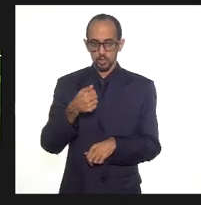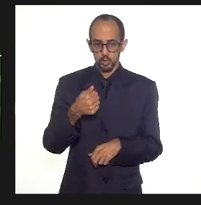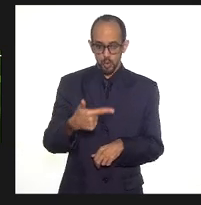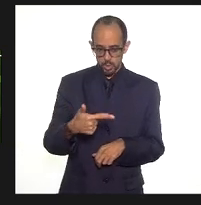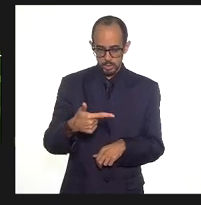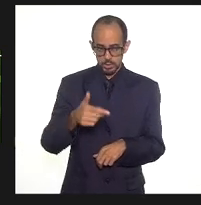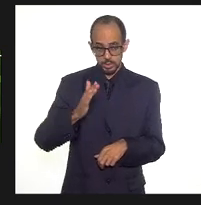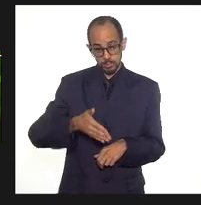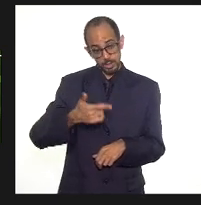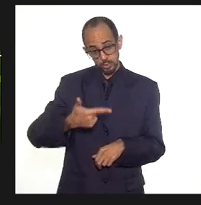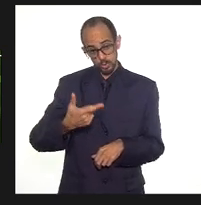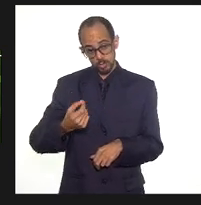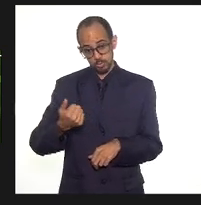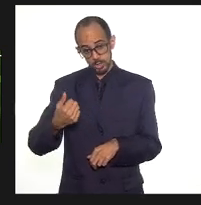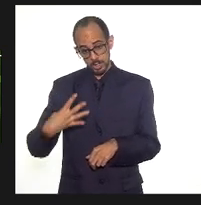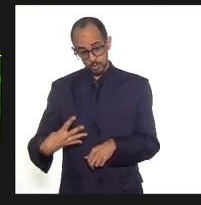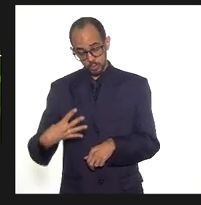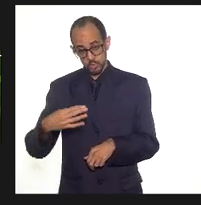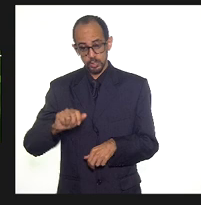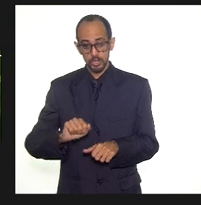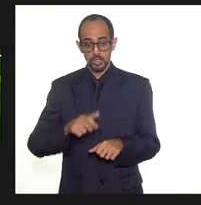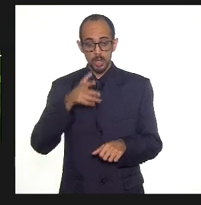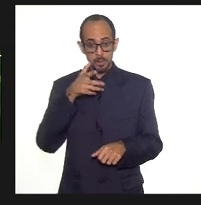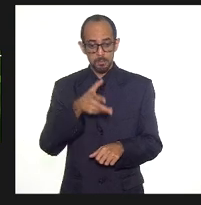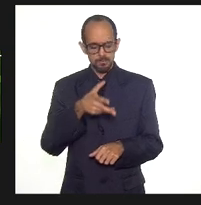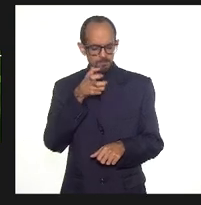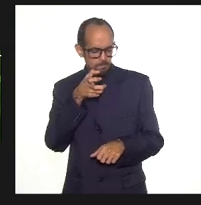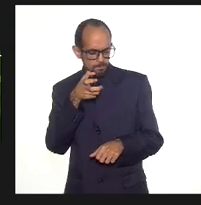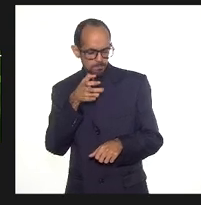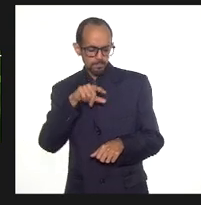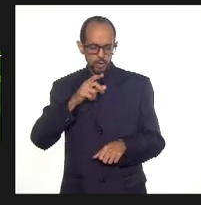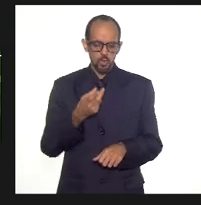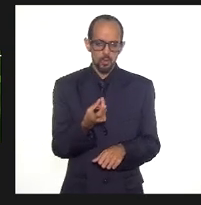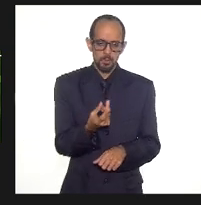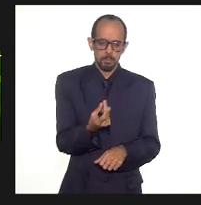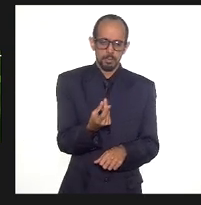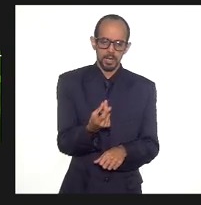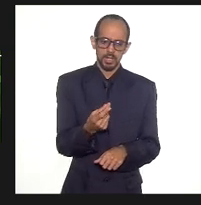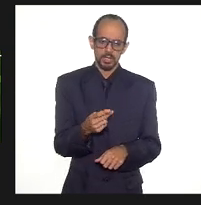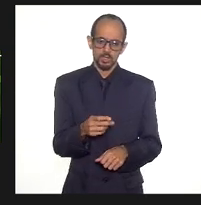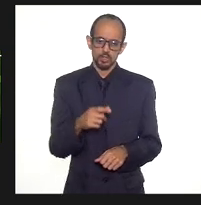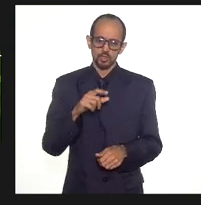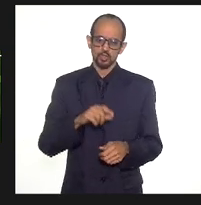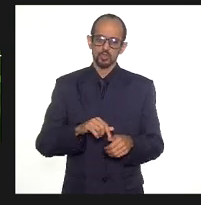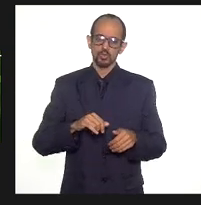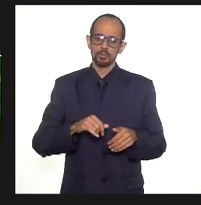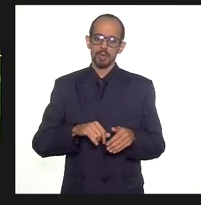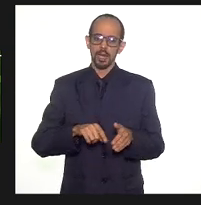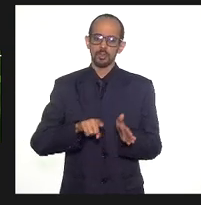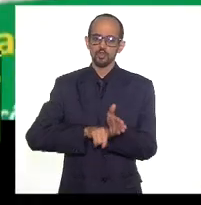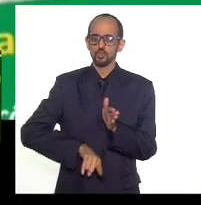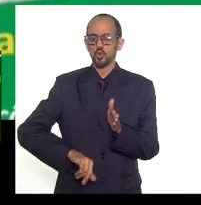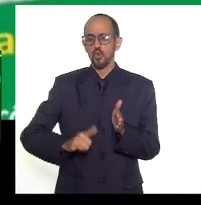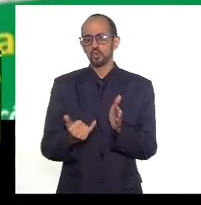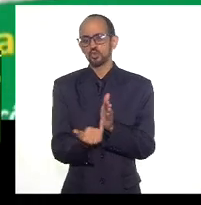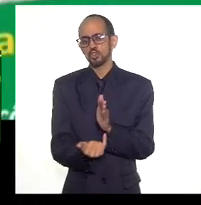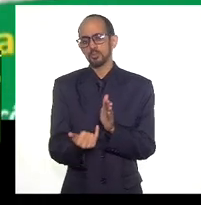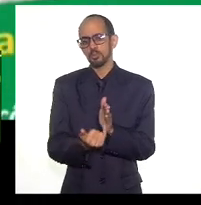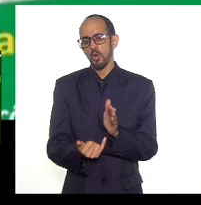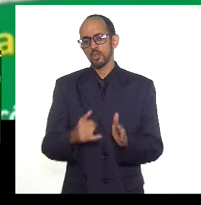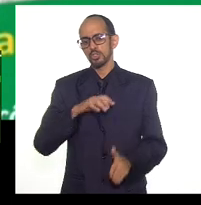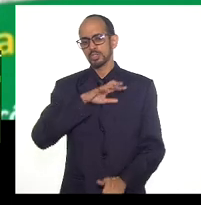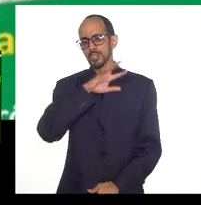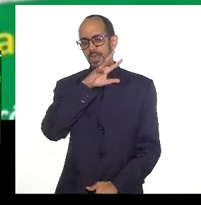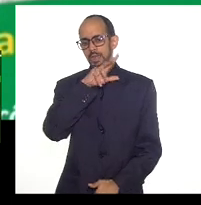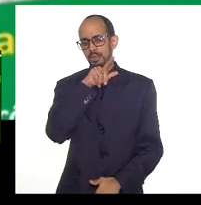observamos as regras de preços de transferência aplicáveis ao imposto de renda, ou seja, a partir de um método que é